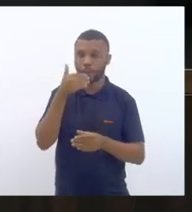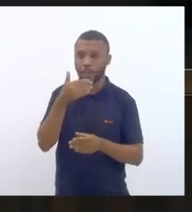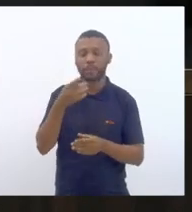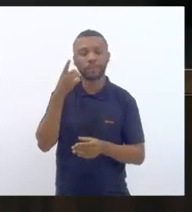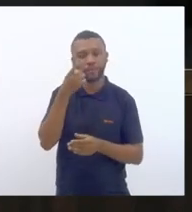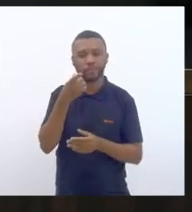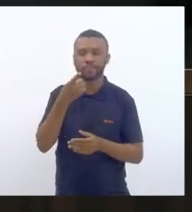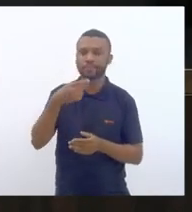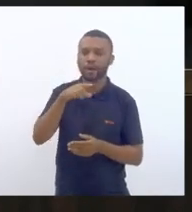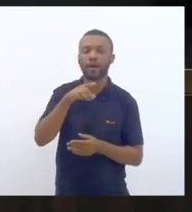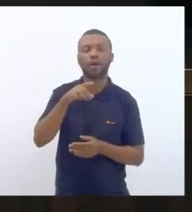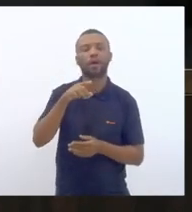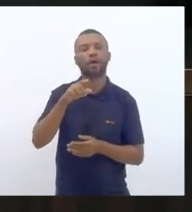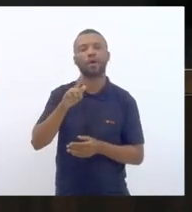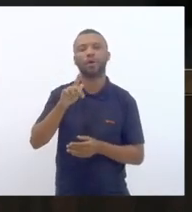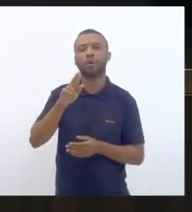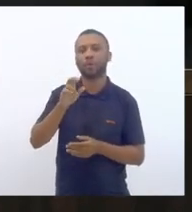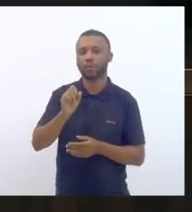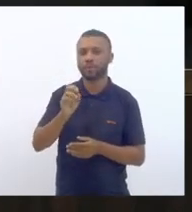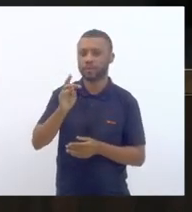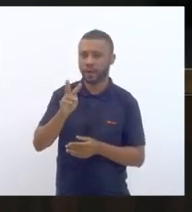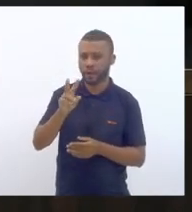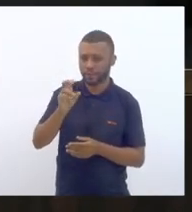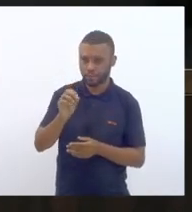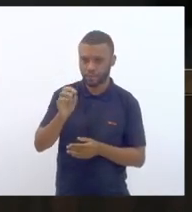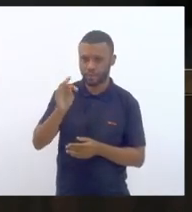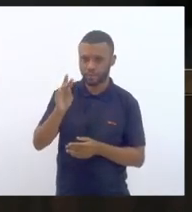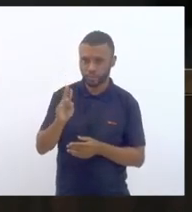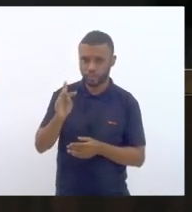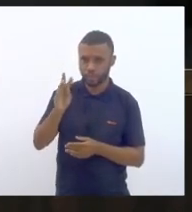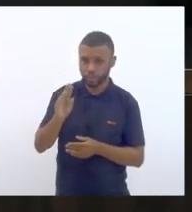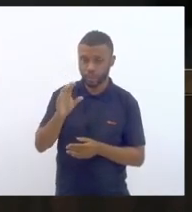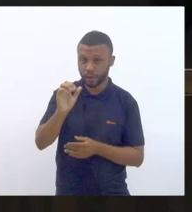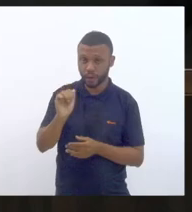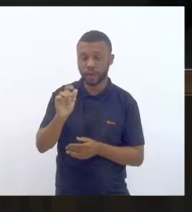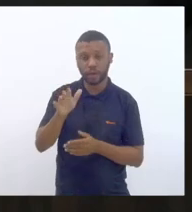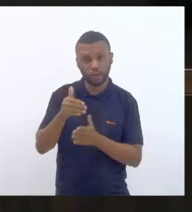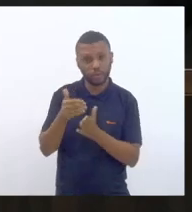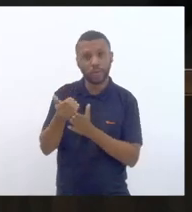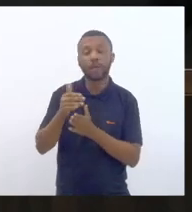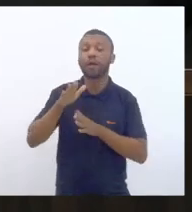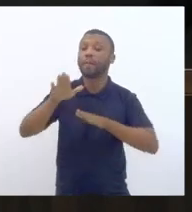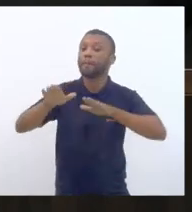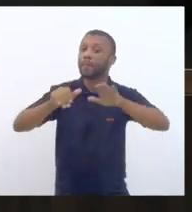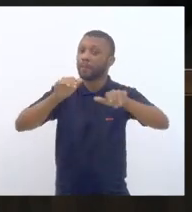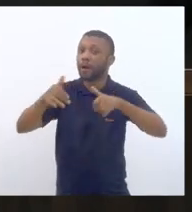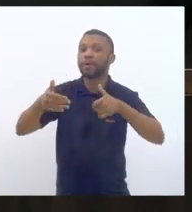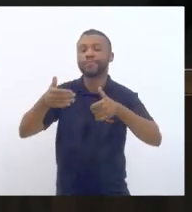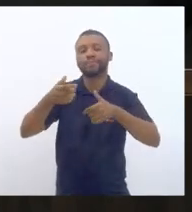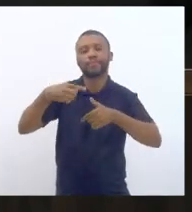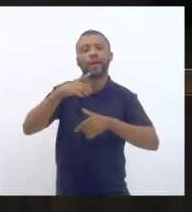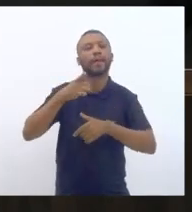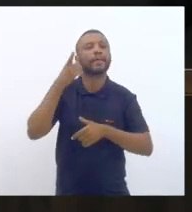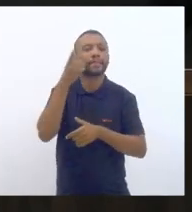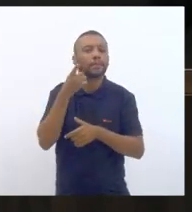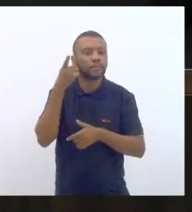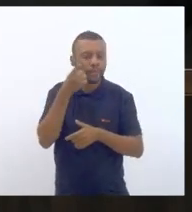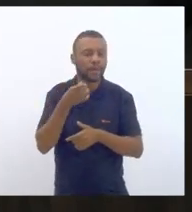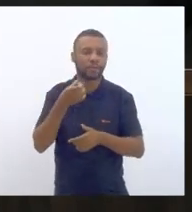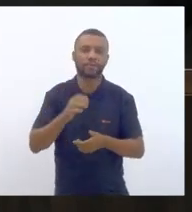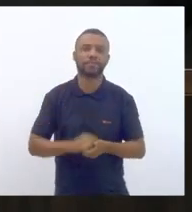deputado, senhor deputado Gustavo Tutuca, que proceda à chamada nominal dos senhores, senhoras